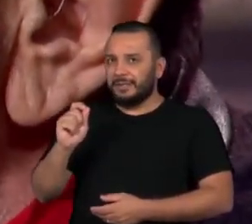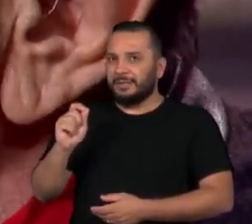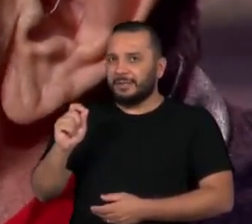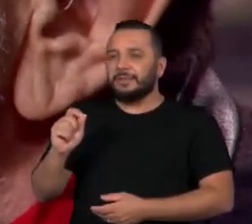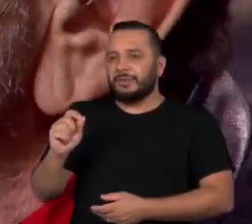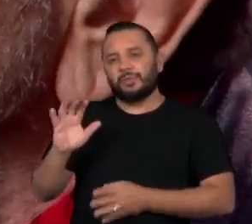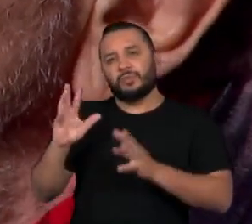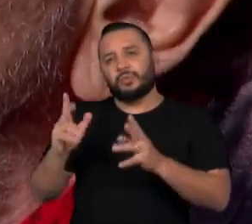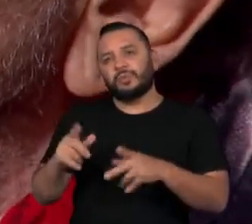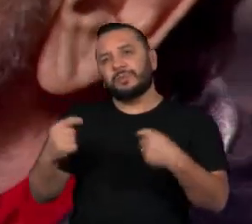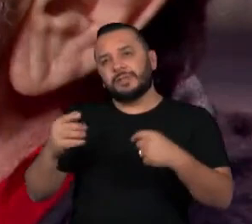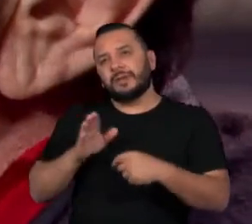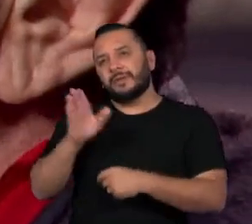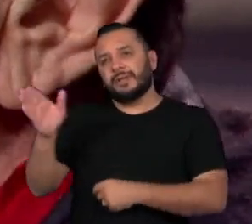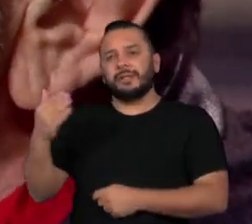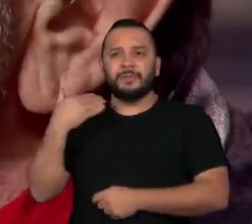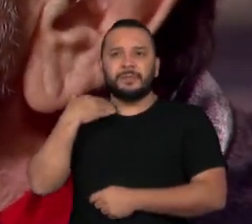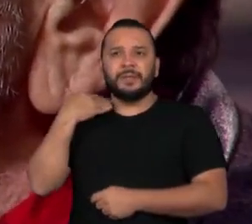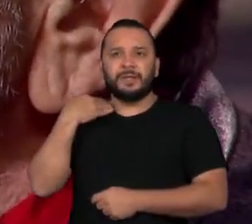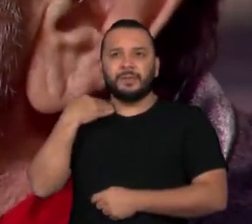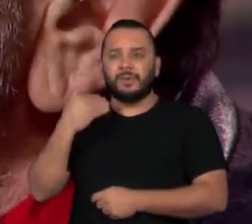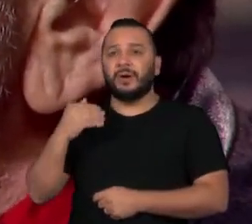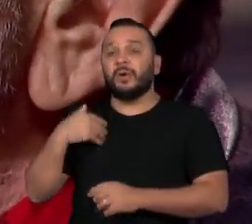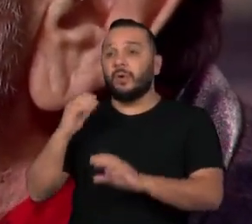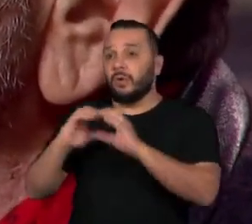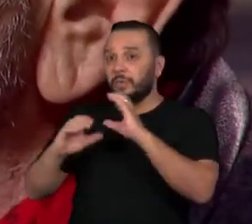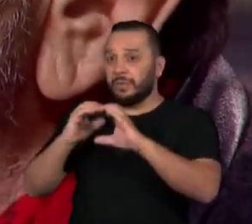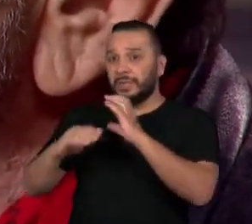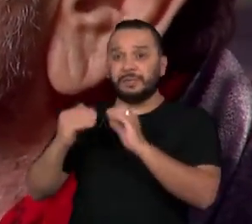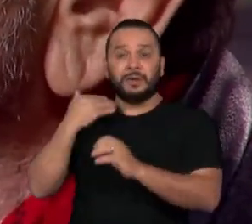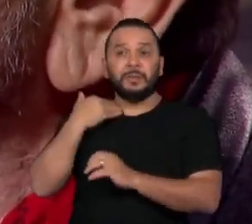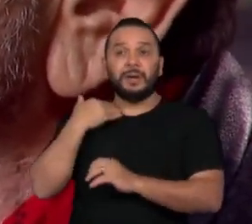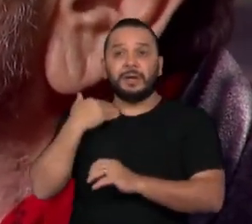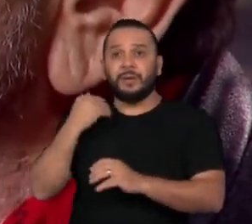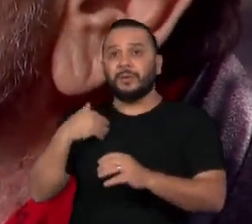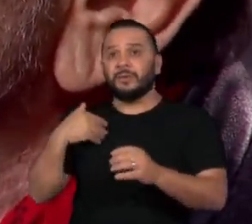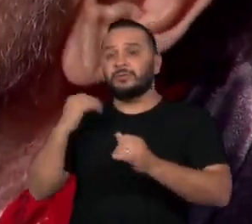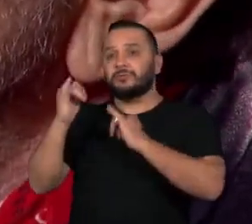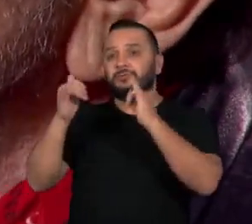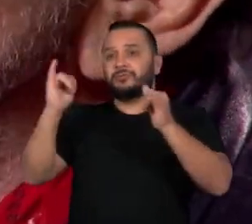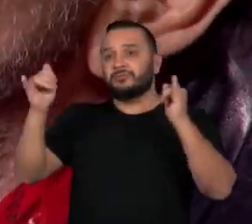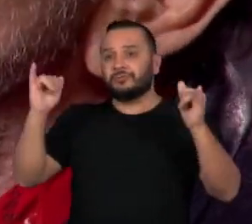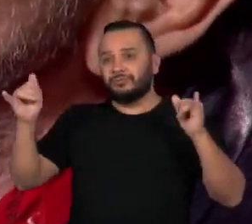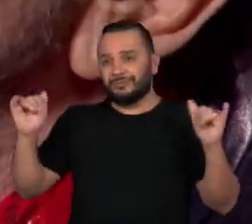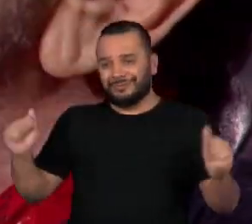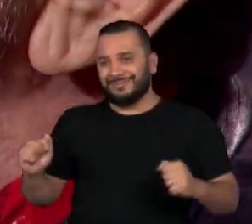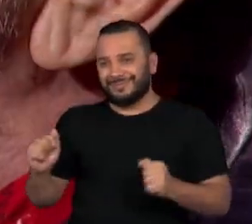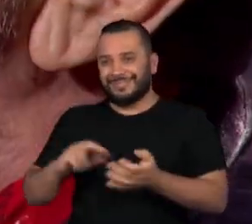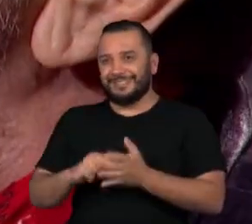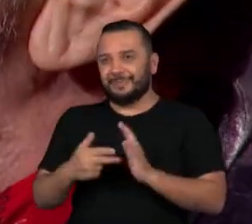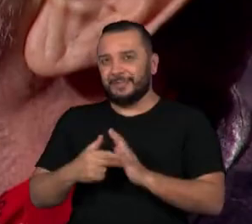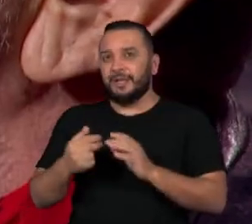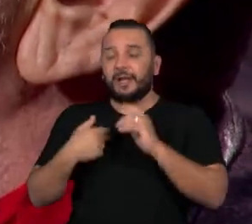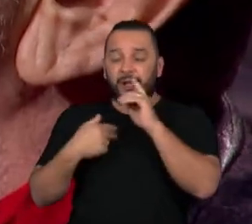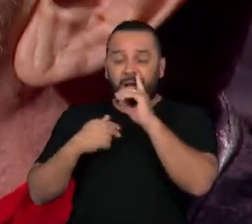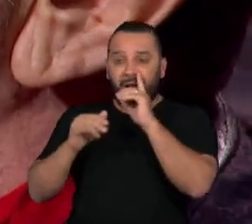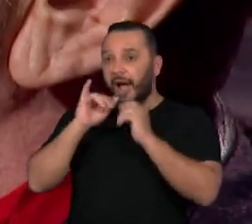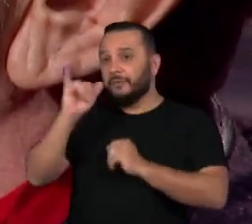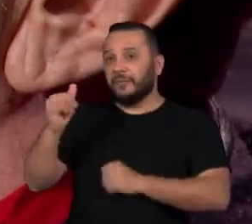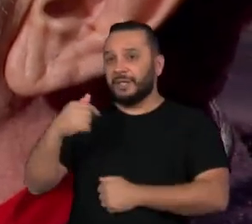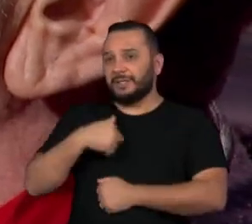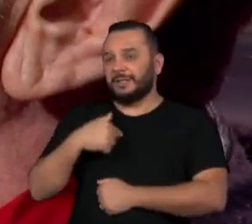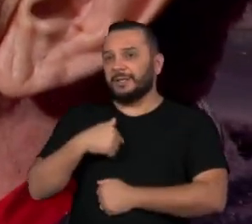tem que correr os banhos eles a comunicação lá correu os baixar correr os mortos ele chegou desse avisa que eu